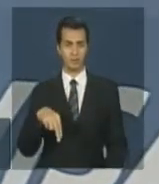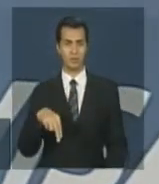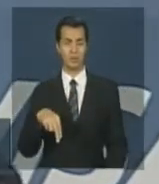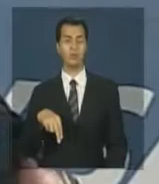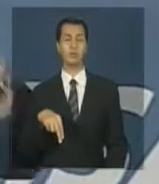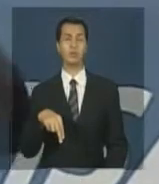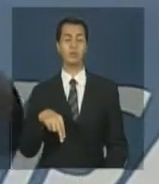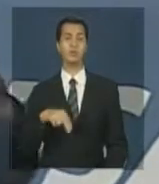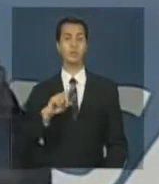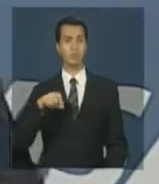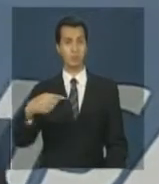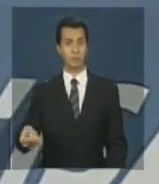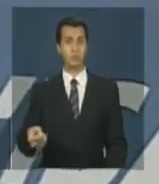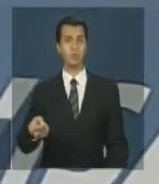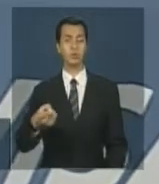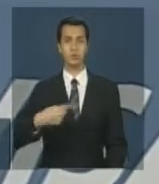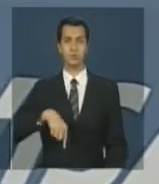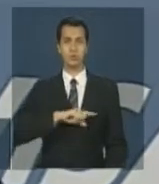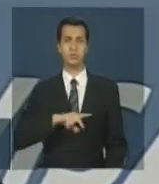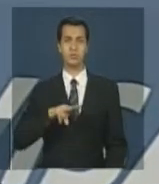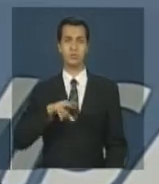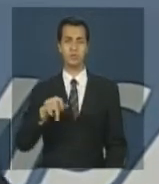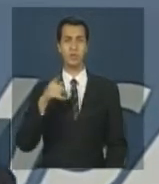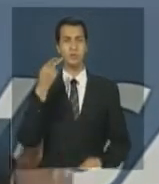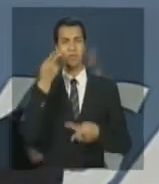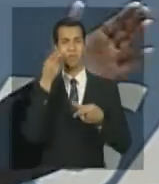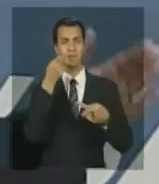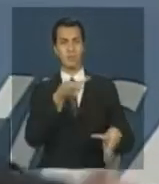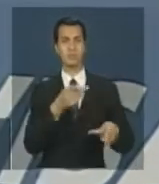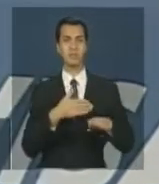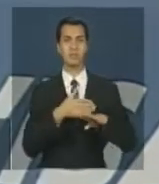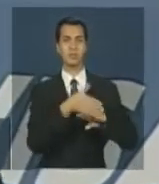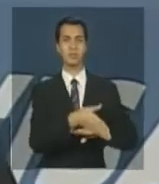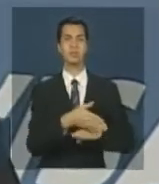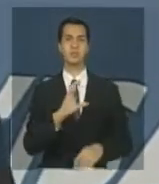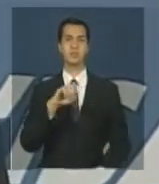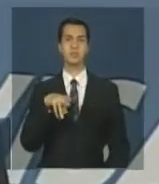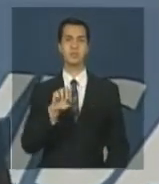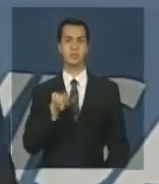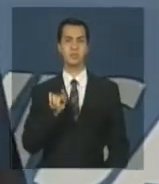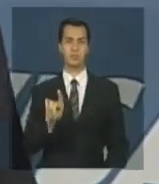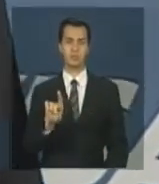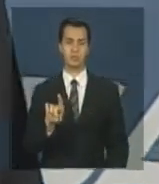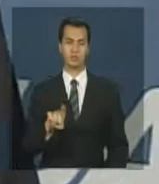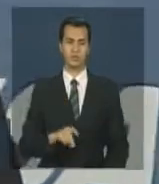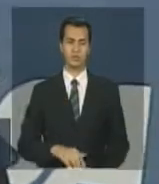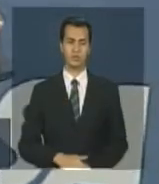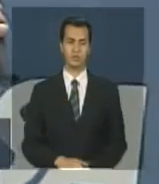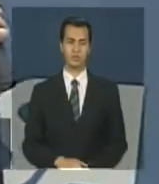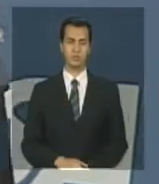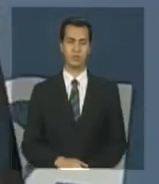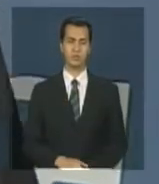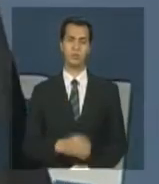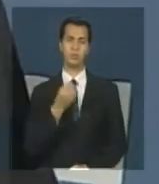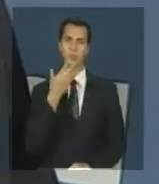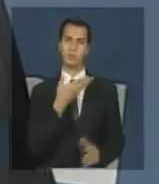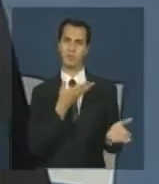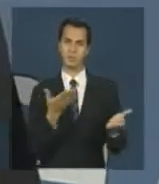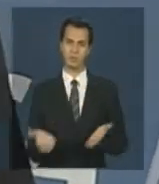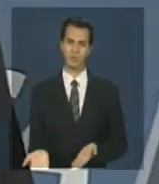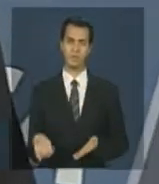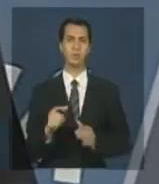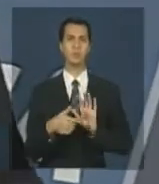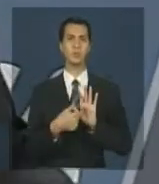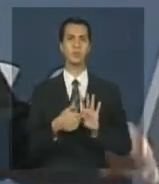e posteriormente a gente vai fazer uma uma visita ao Ceará somente fazendo essa essas duas lindas aqui